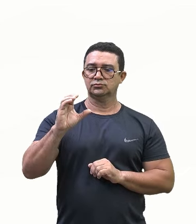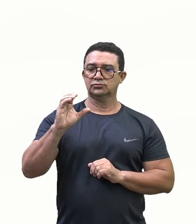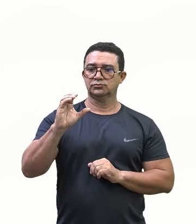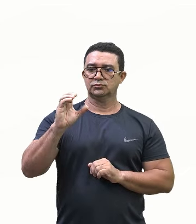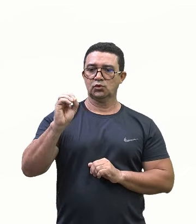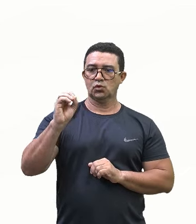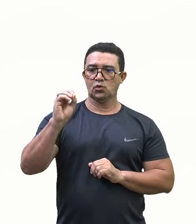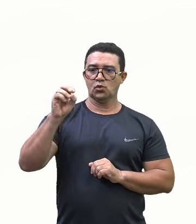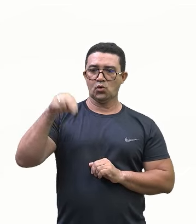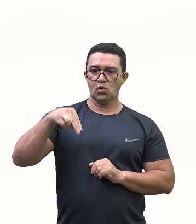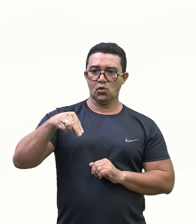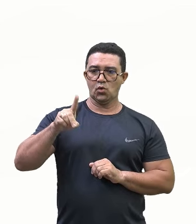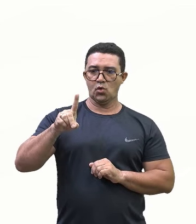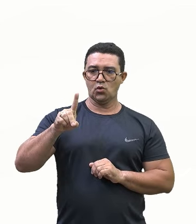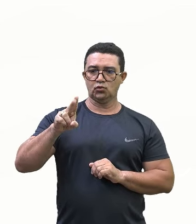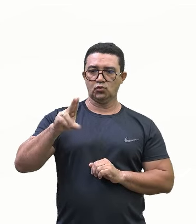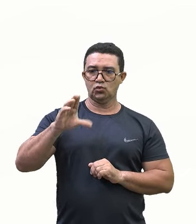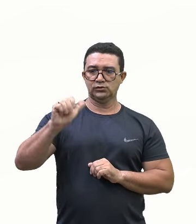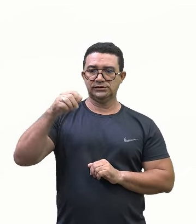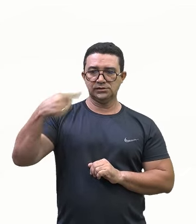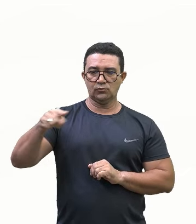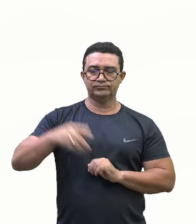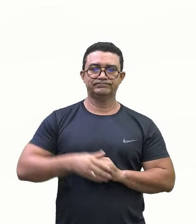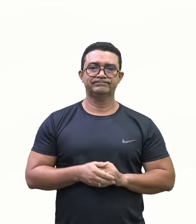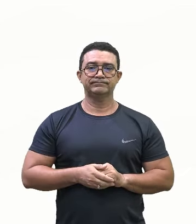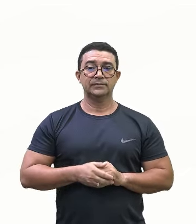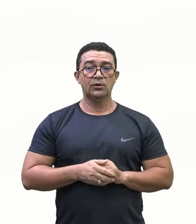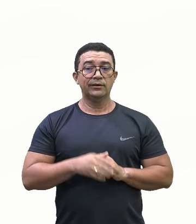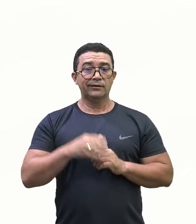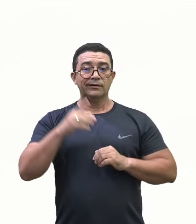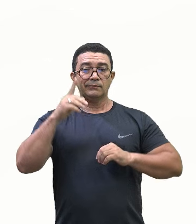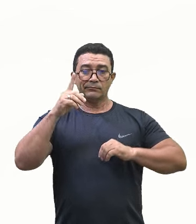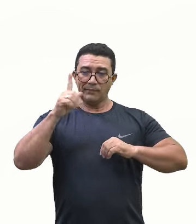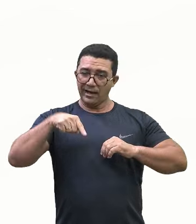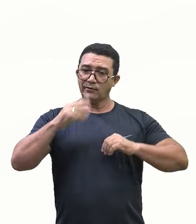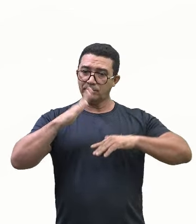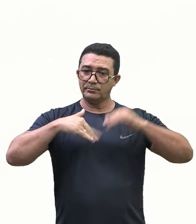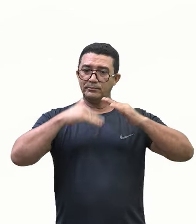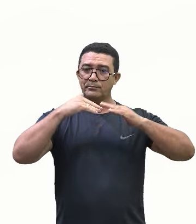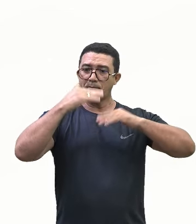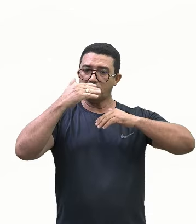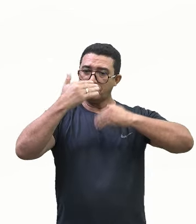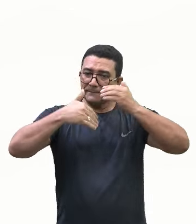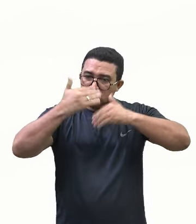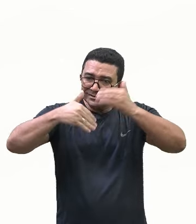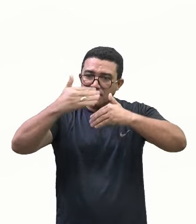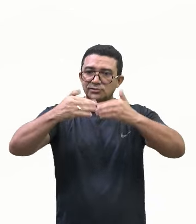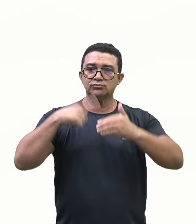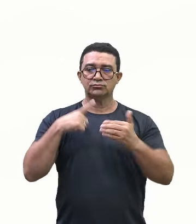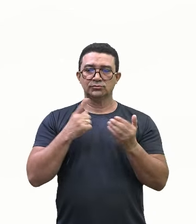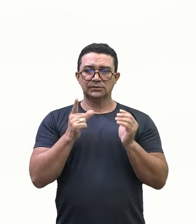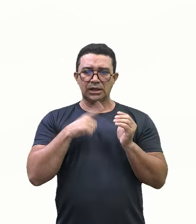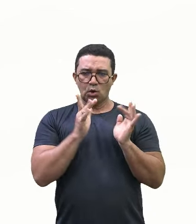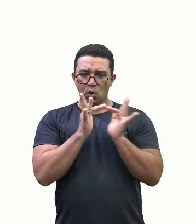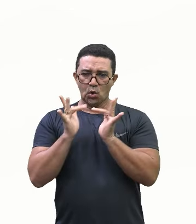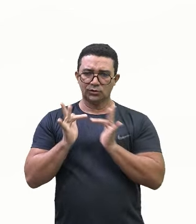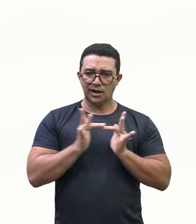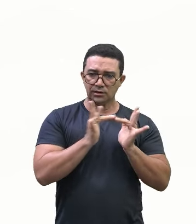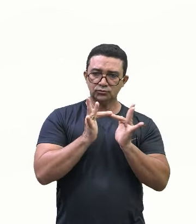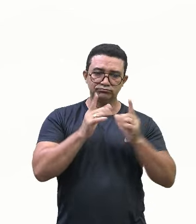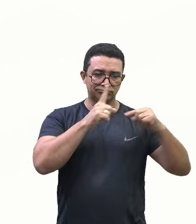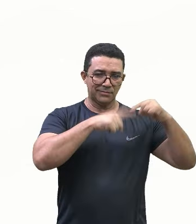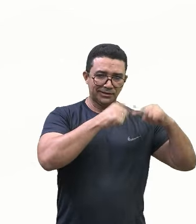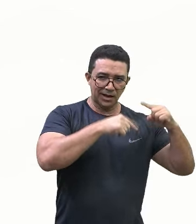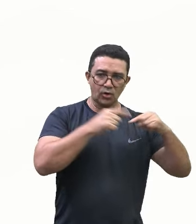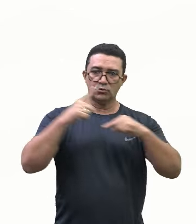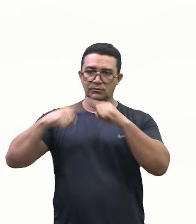condução. Tá? Esse processo de condução, quando os dois entram em contato, eles